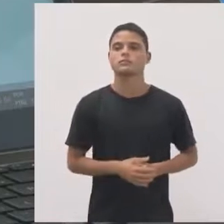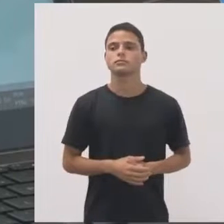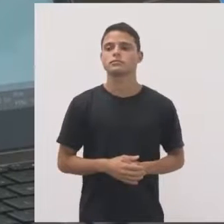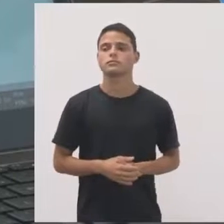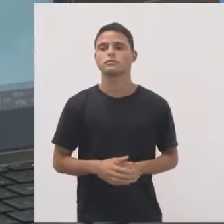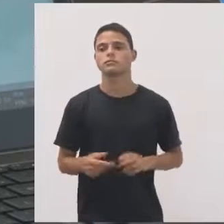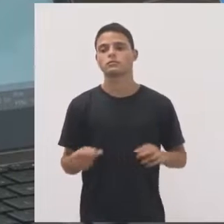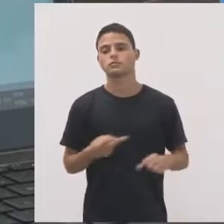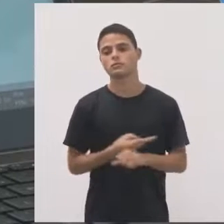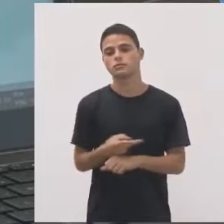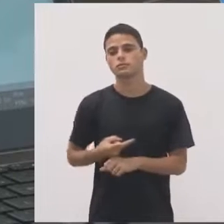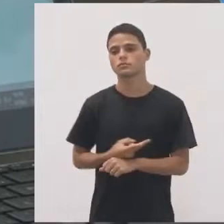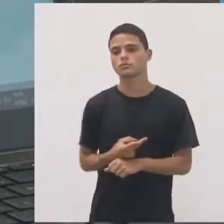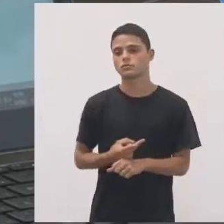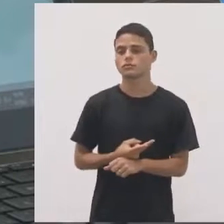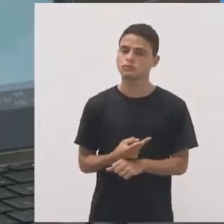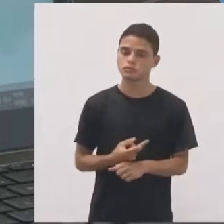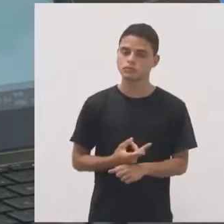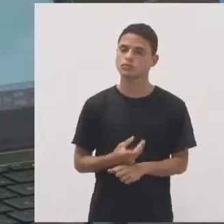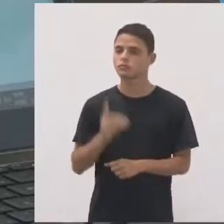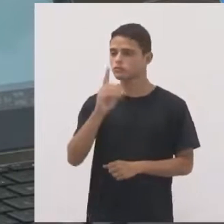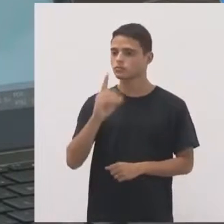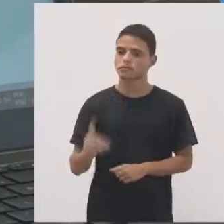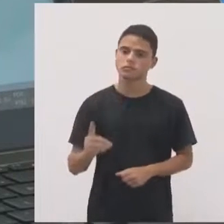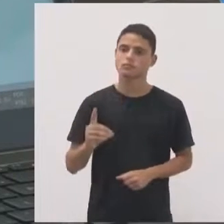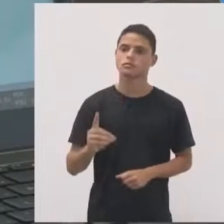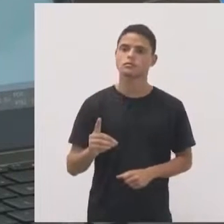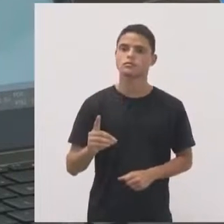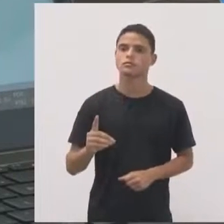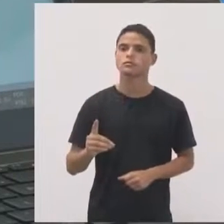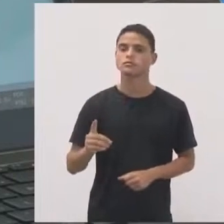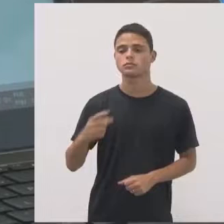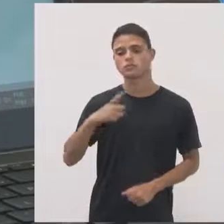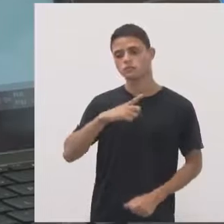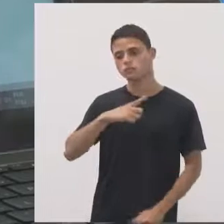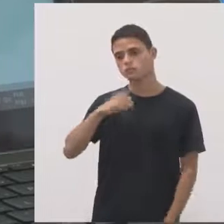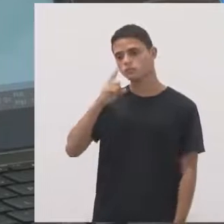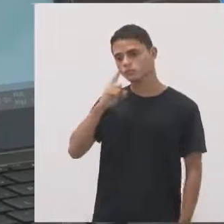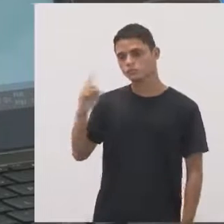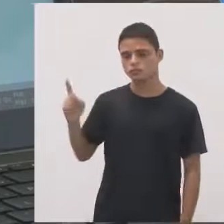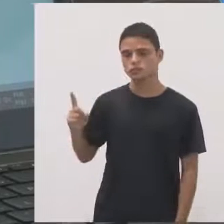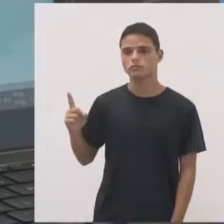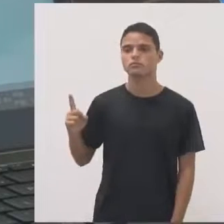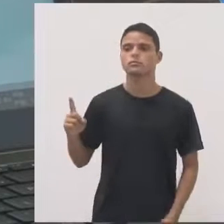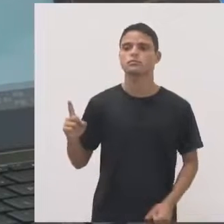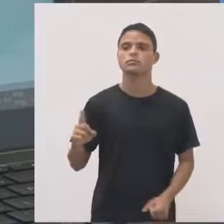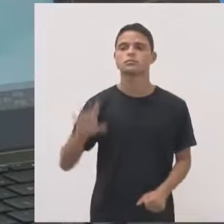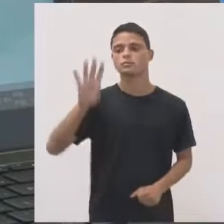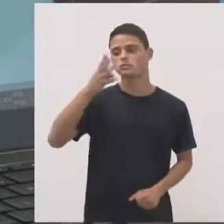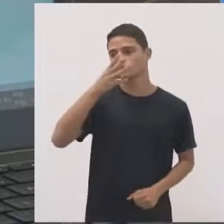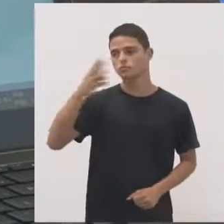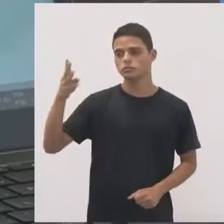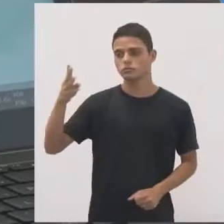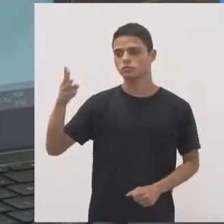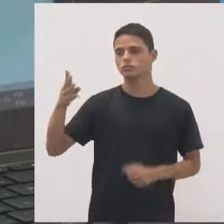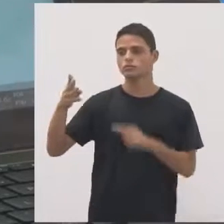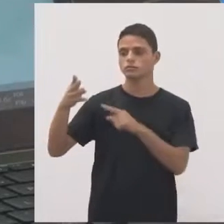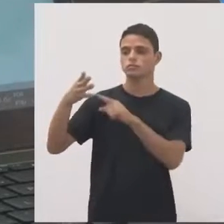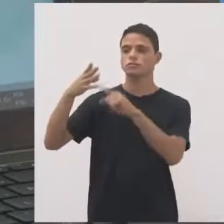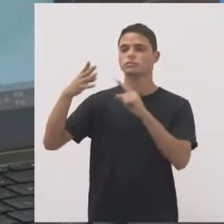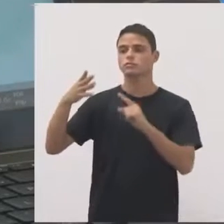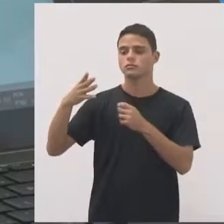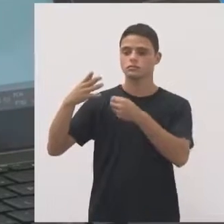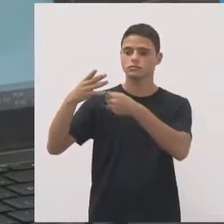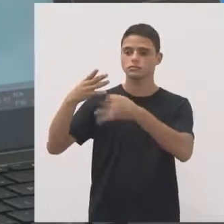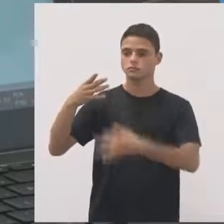procurar no Google Diretoria Centro-Sul. Tem lá na abinha Serviços. Felipe já fez o serviço e deixou lá para vocês,